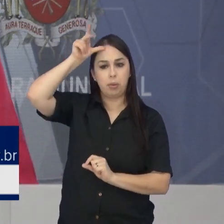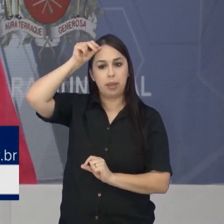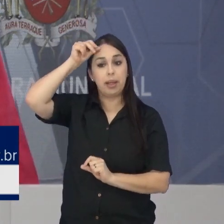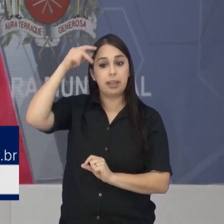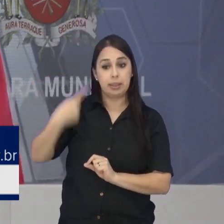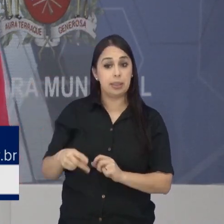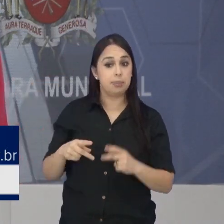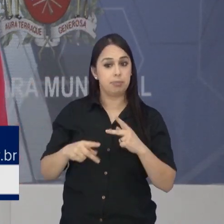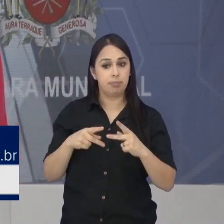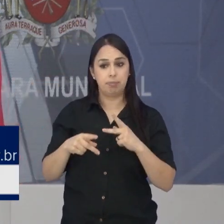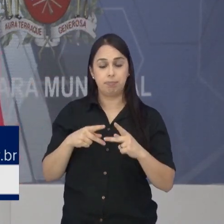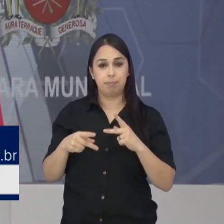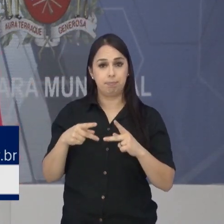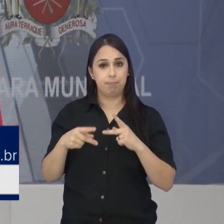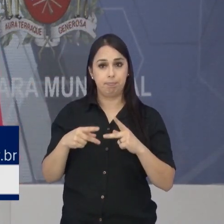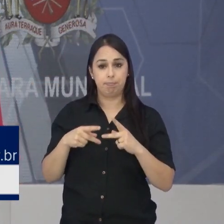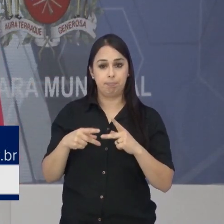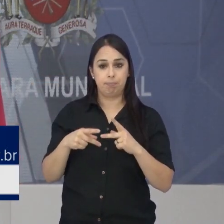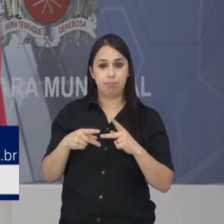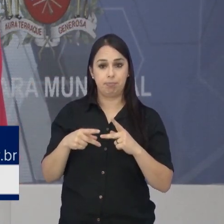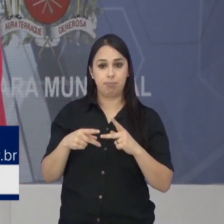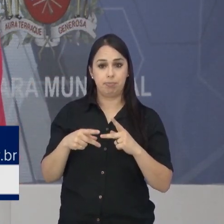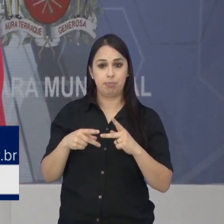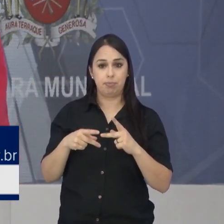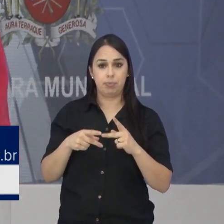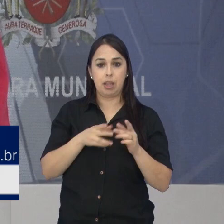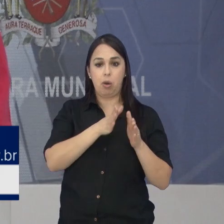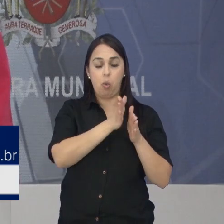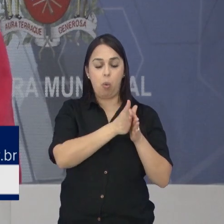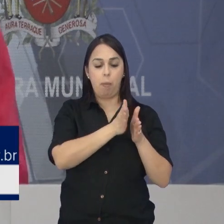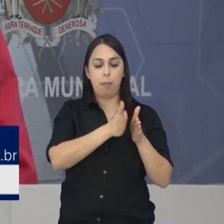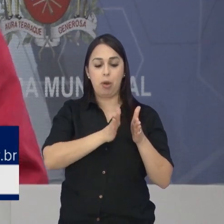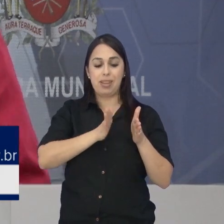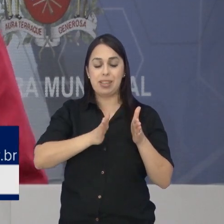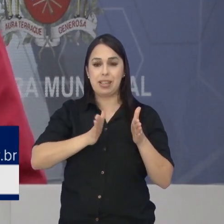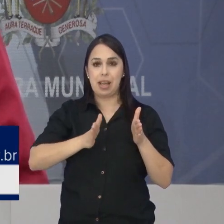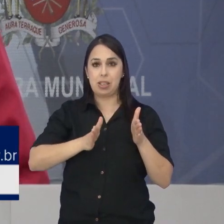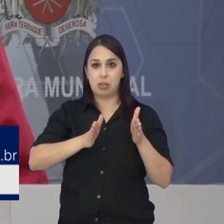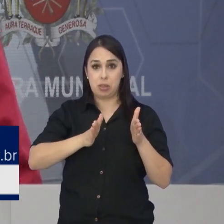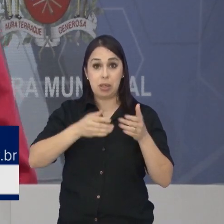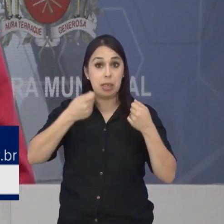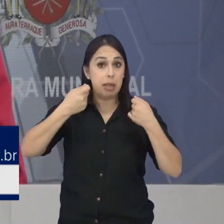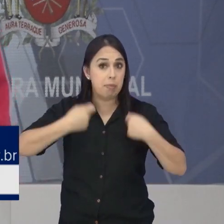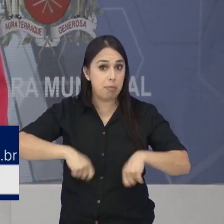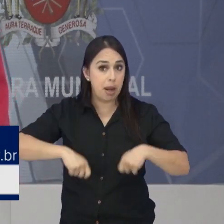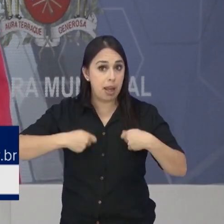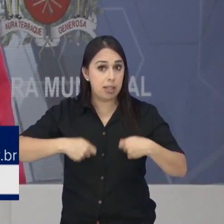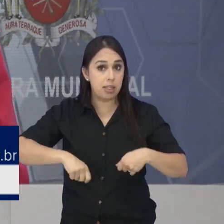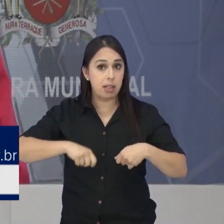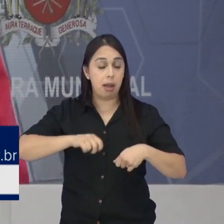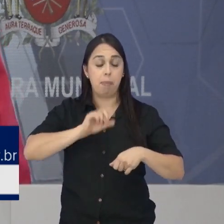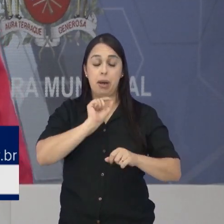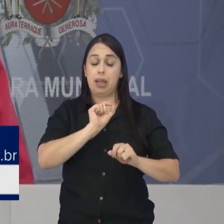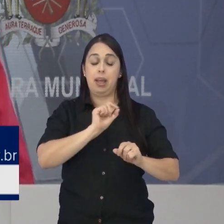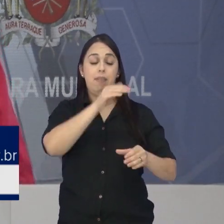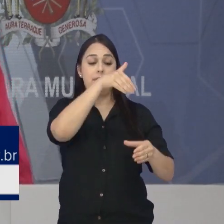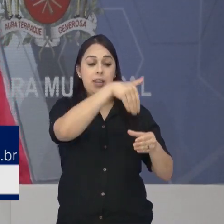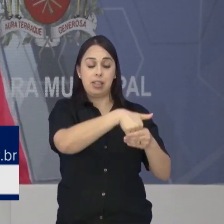Campos, ela não cumpriu o rito que é necessário para a eleição e